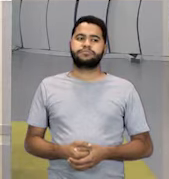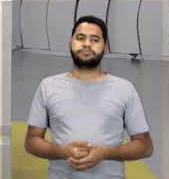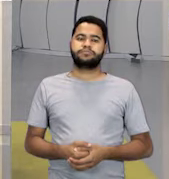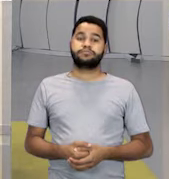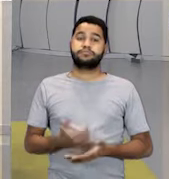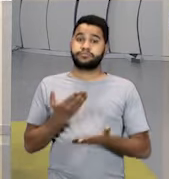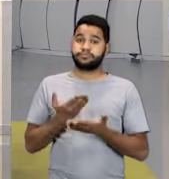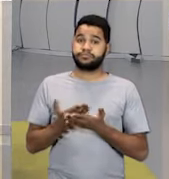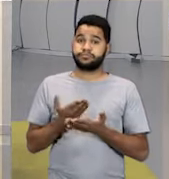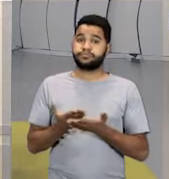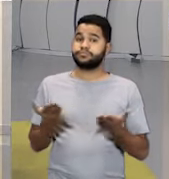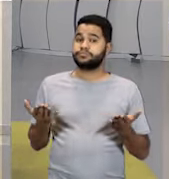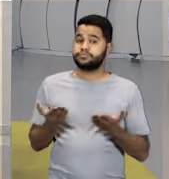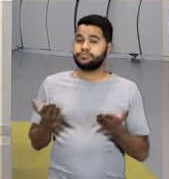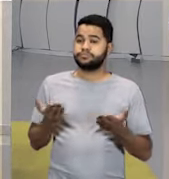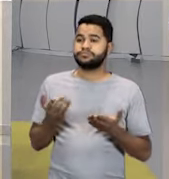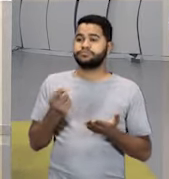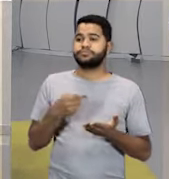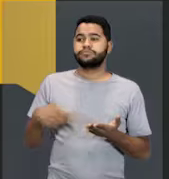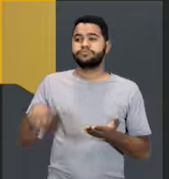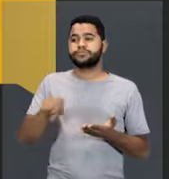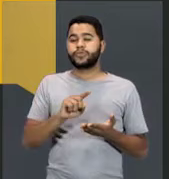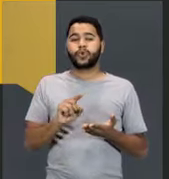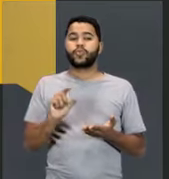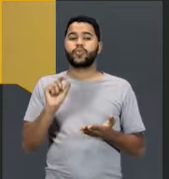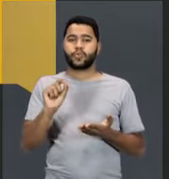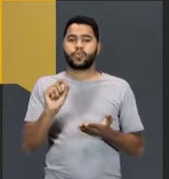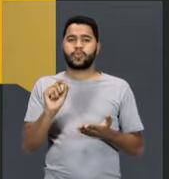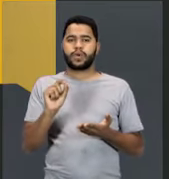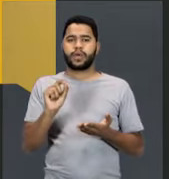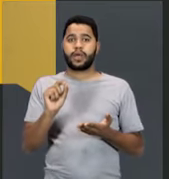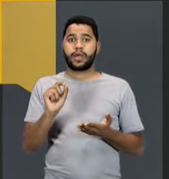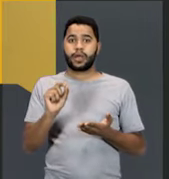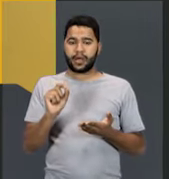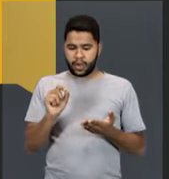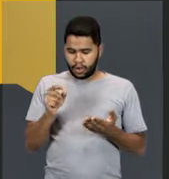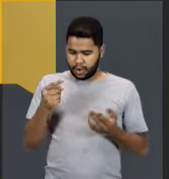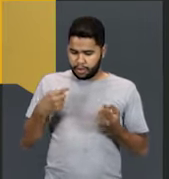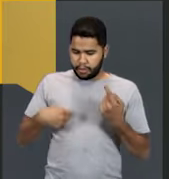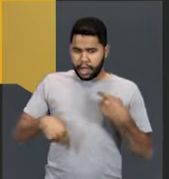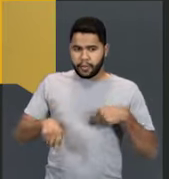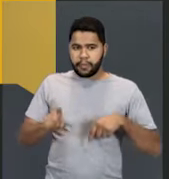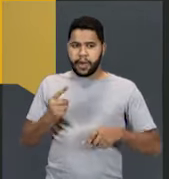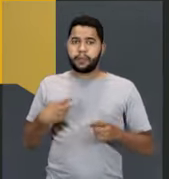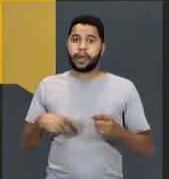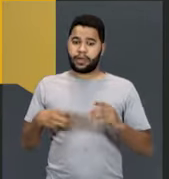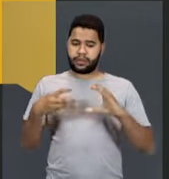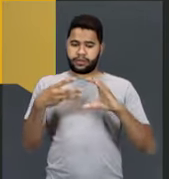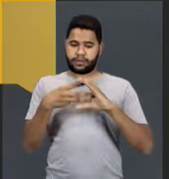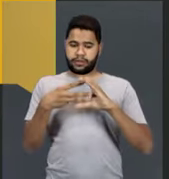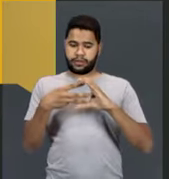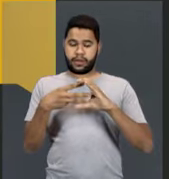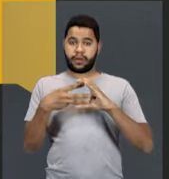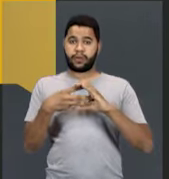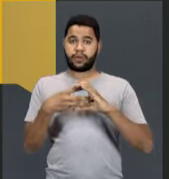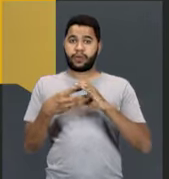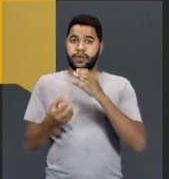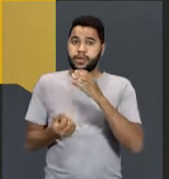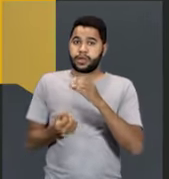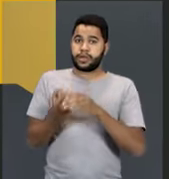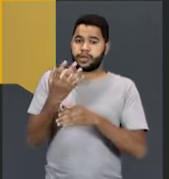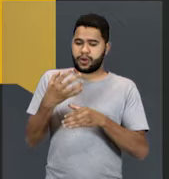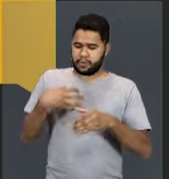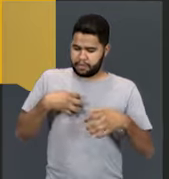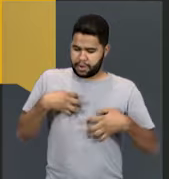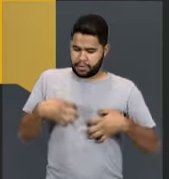Na aula de hoje, nós vimos que o nosso organismo é formado por células que formam